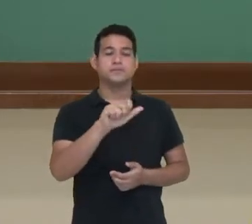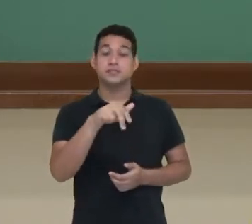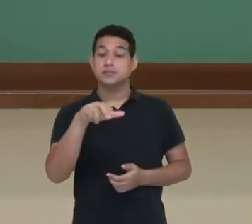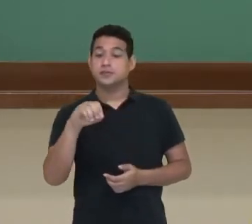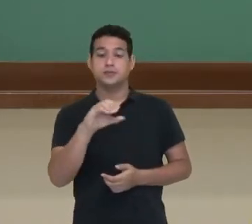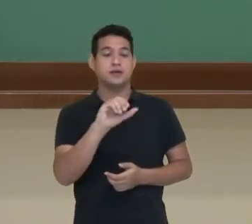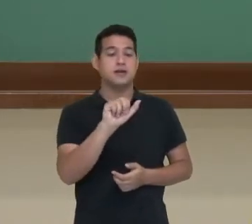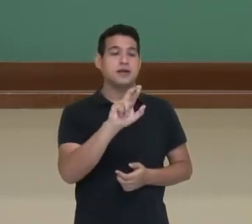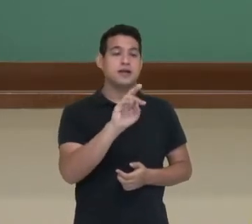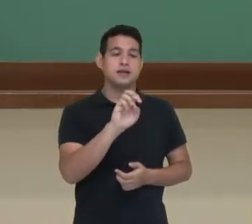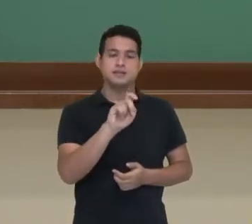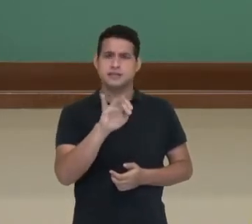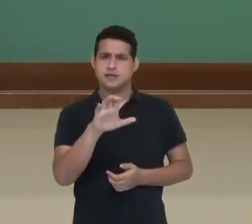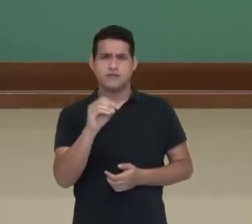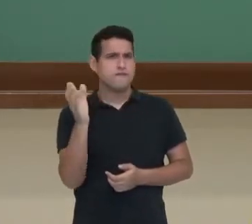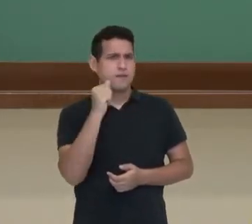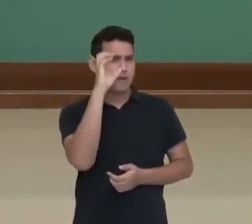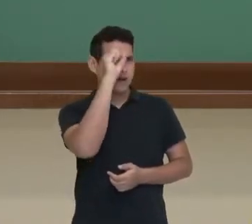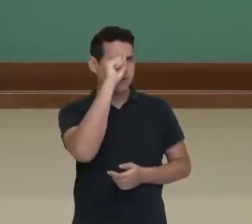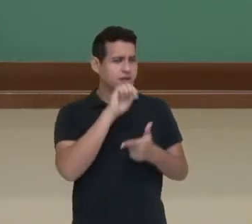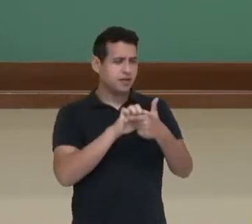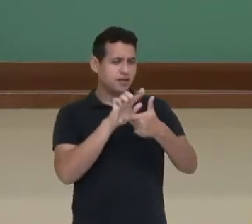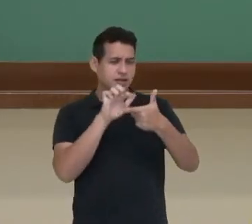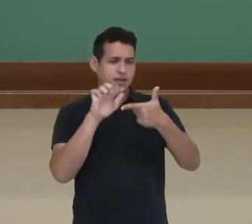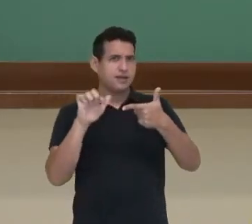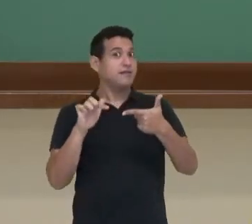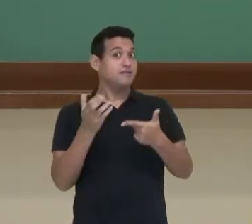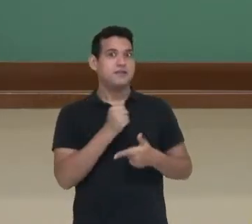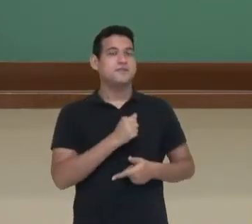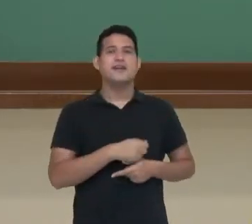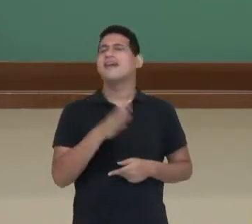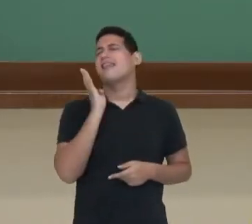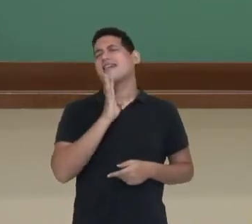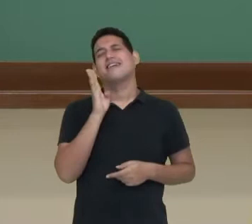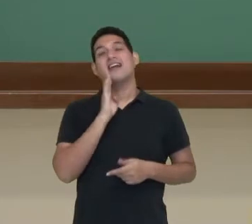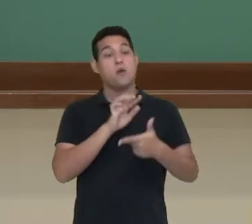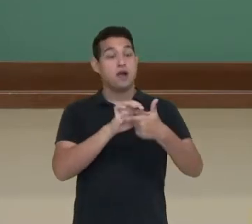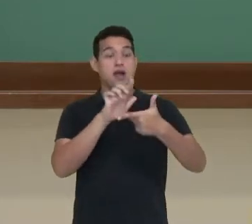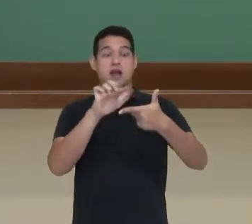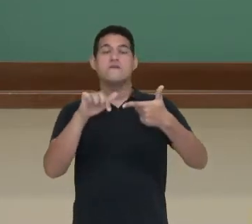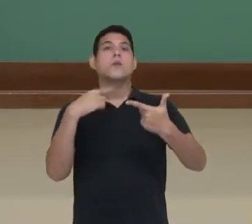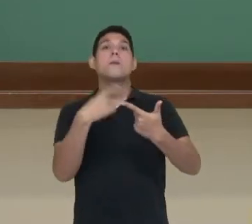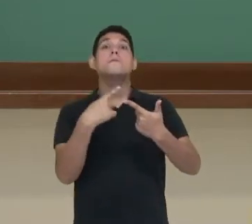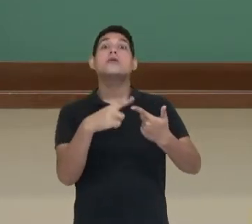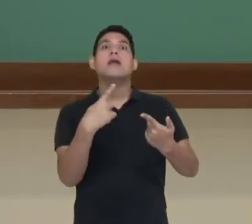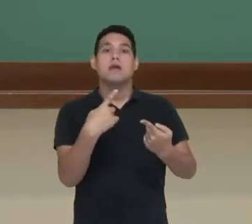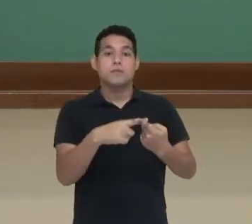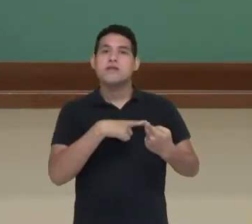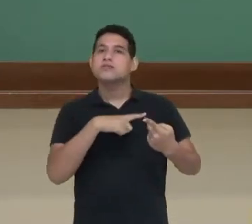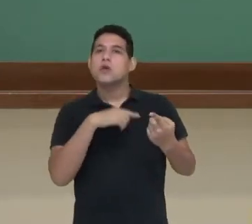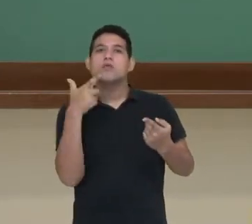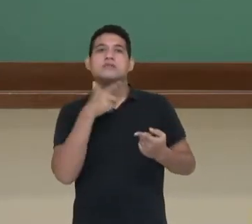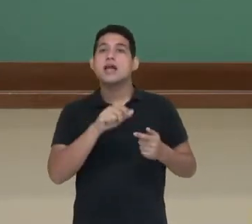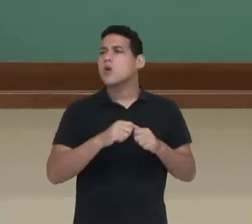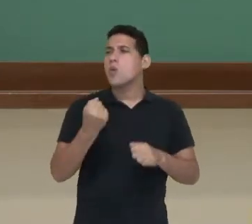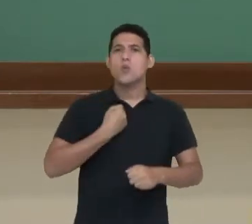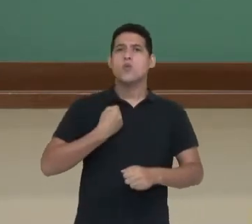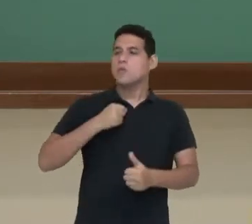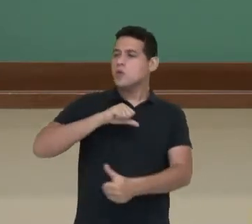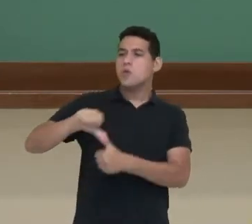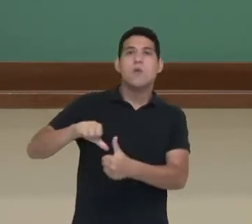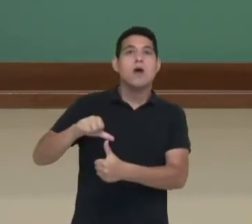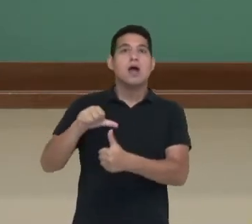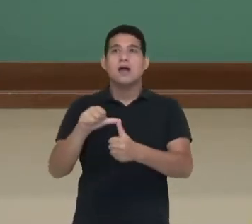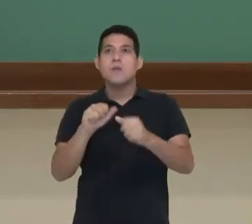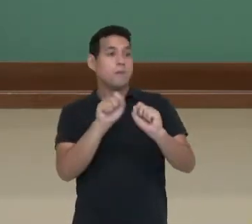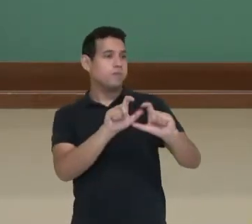Bora lá aprender mais um pouquinho de gráfico? É muito legal o gráfico, gente. Você consegue transformar todos aqueles números e aquelas letras